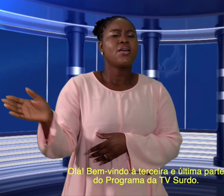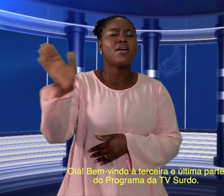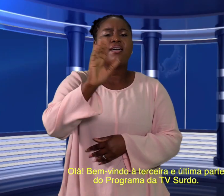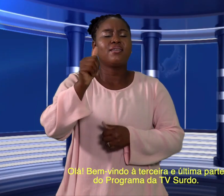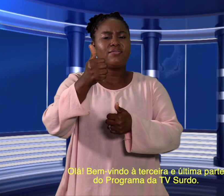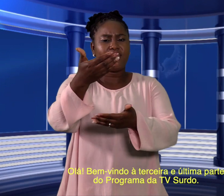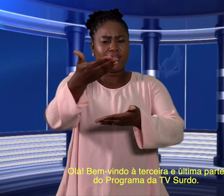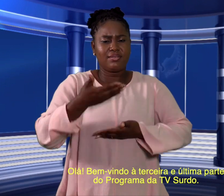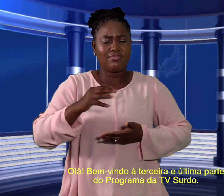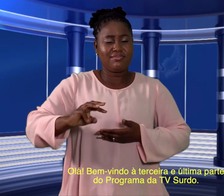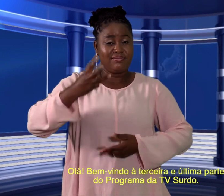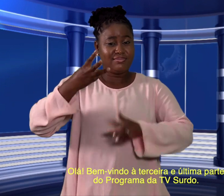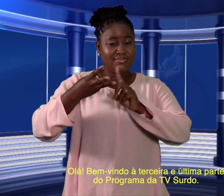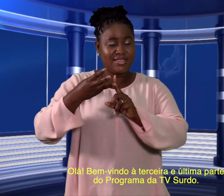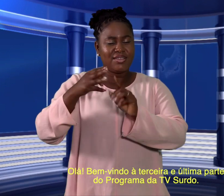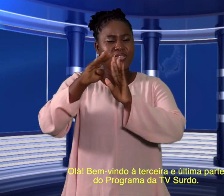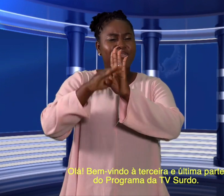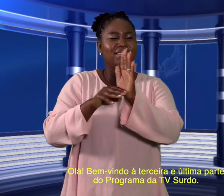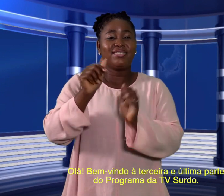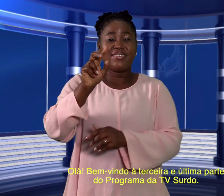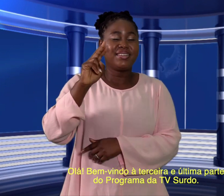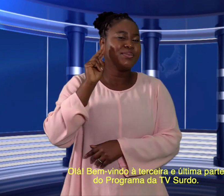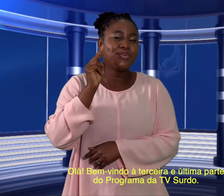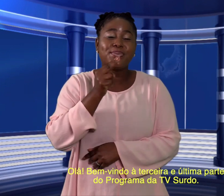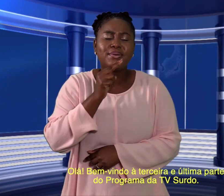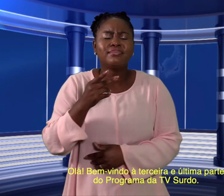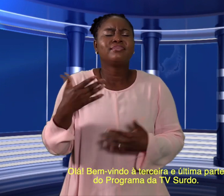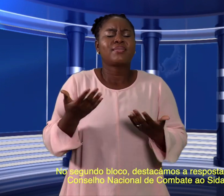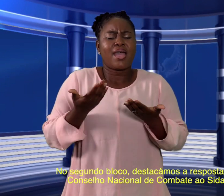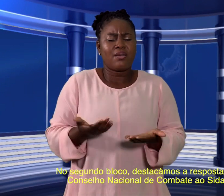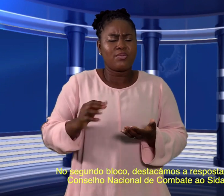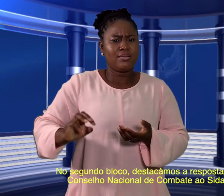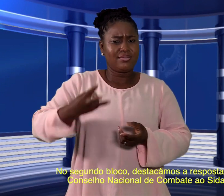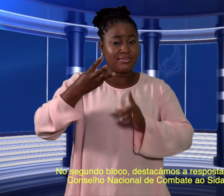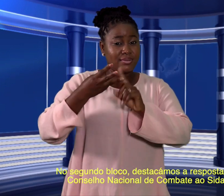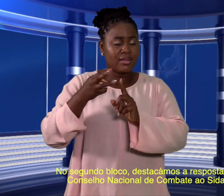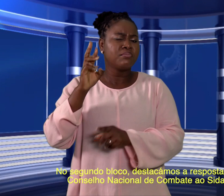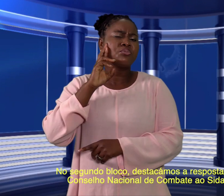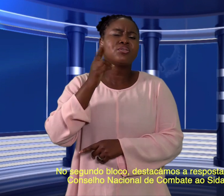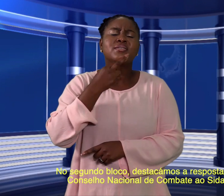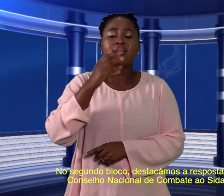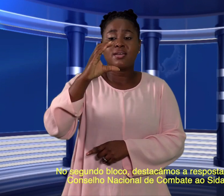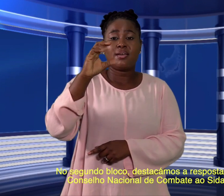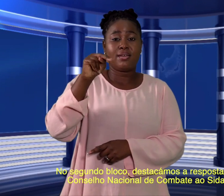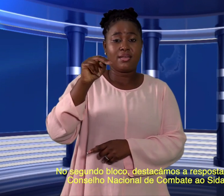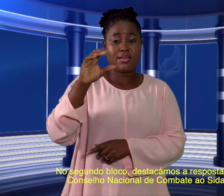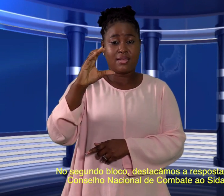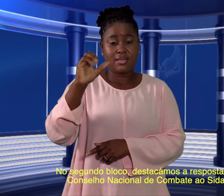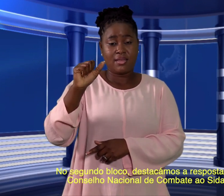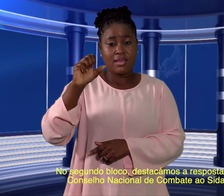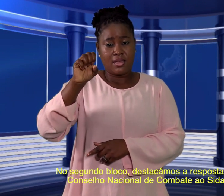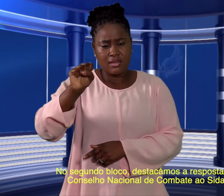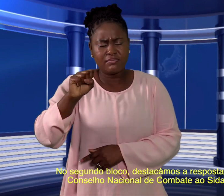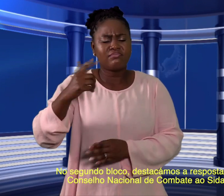Olá, bem-vindo à terceira e última parte do programa da TV Surdo. No segundo bloco, destacamos a resposta